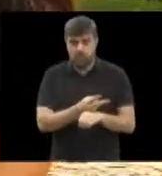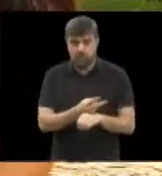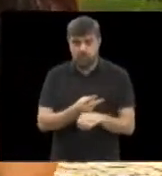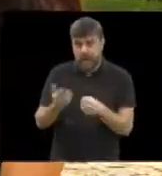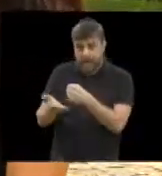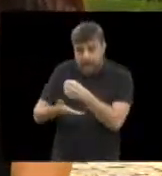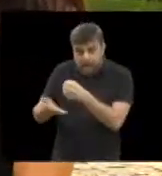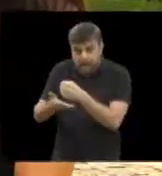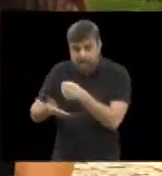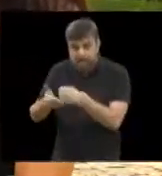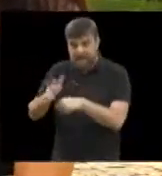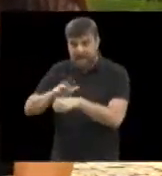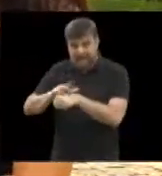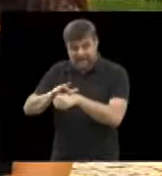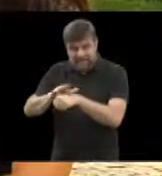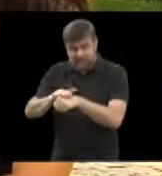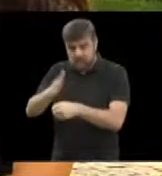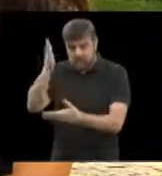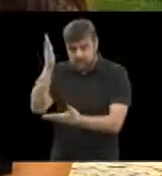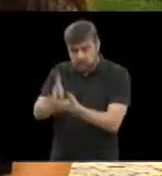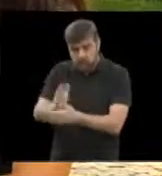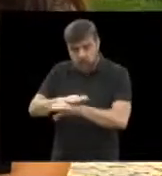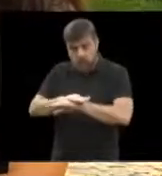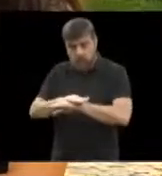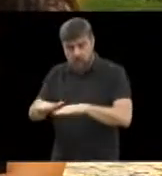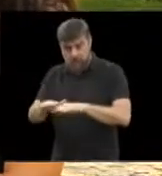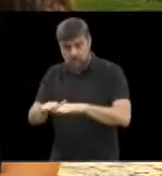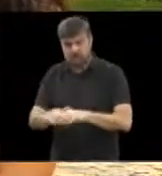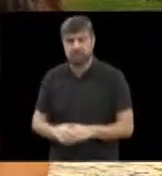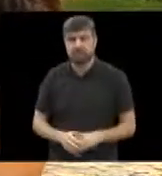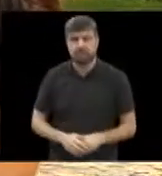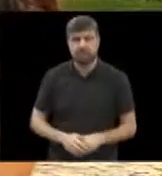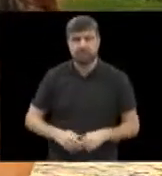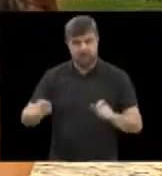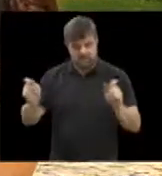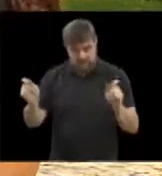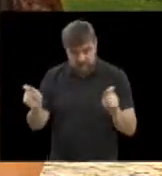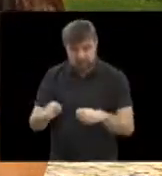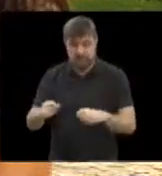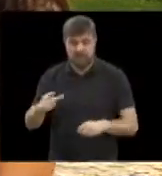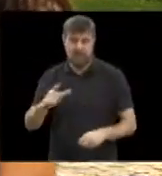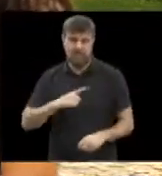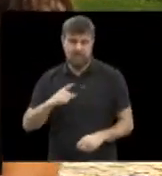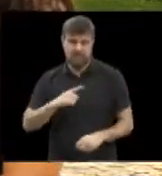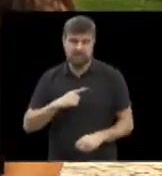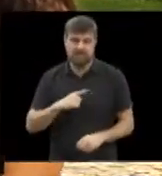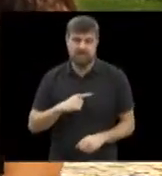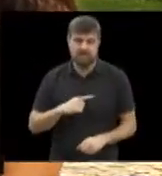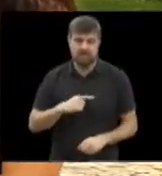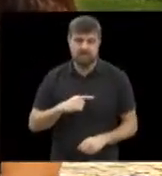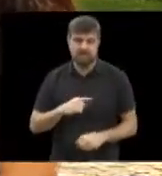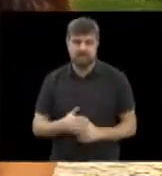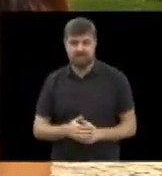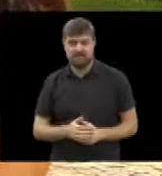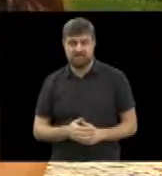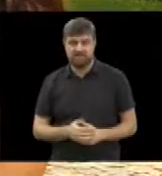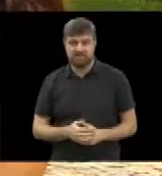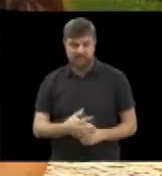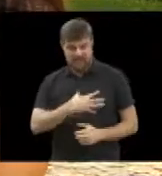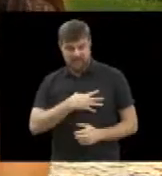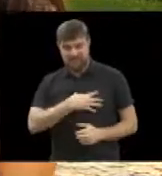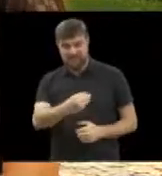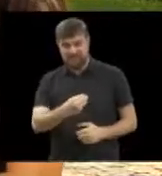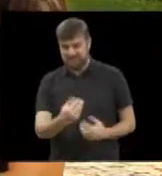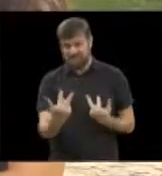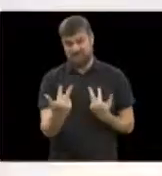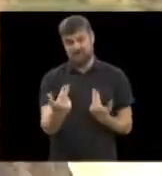eliminando os indícios passo a passo, que pode ser que você tenha um final tão bacana